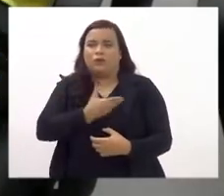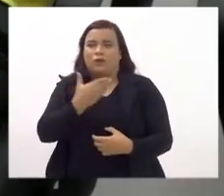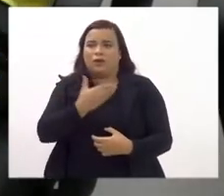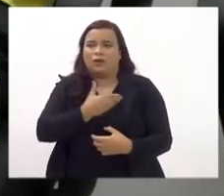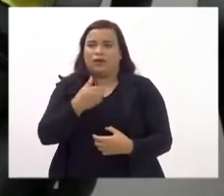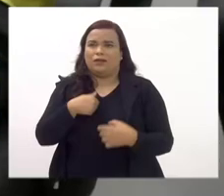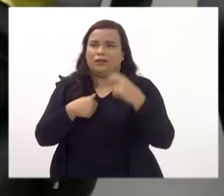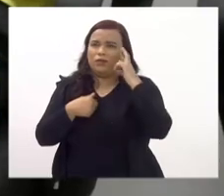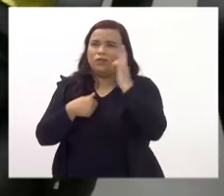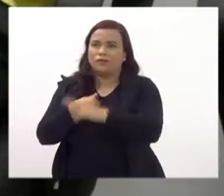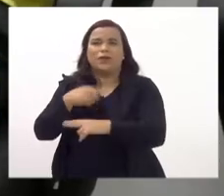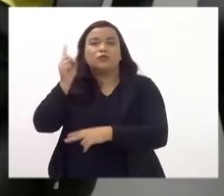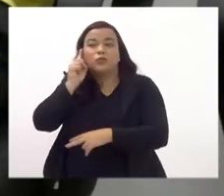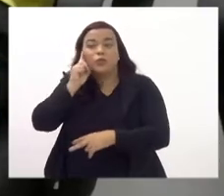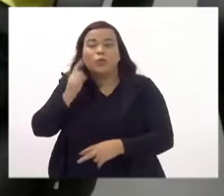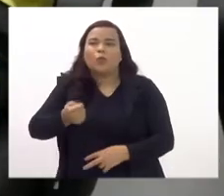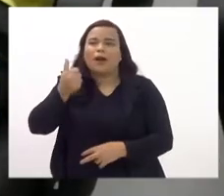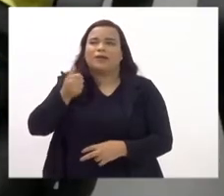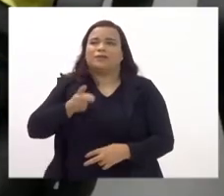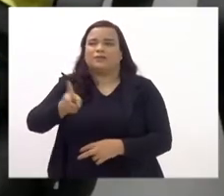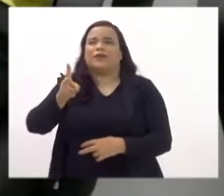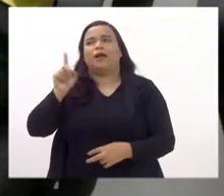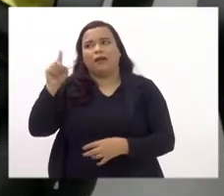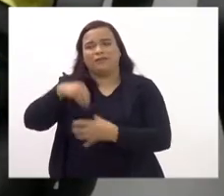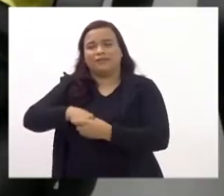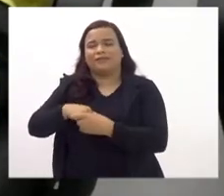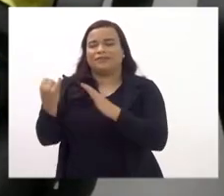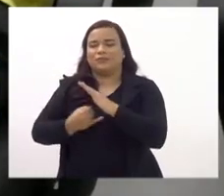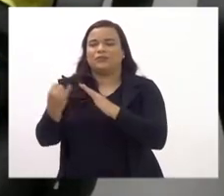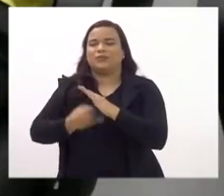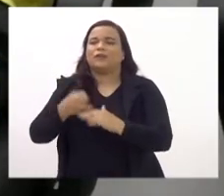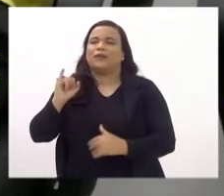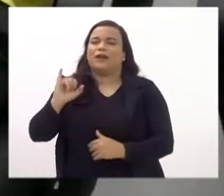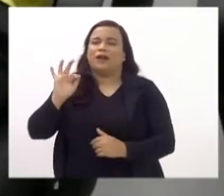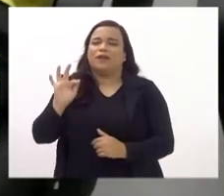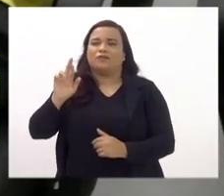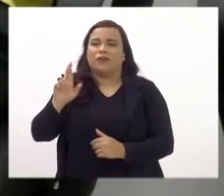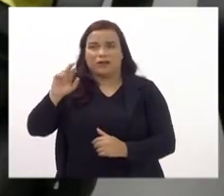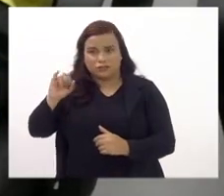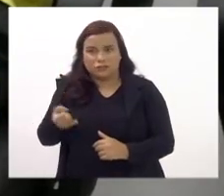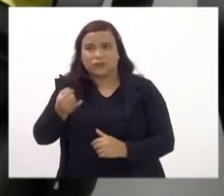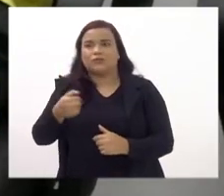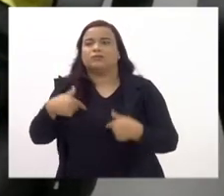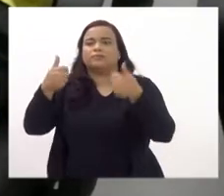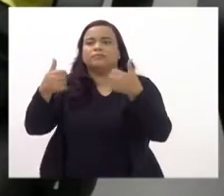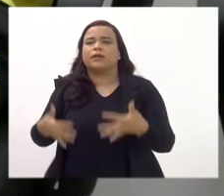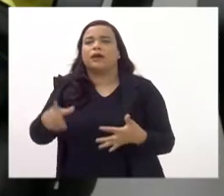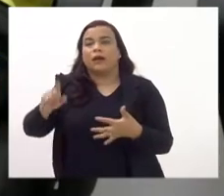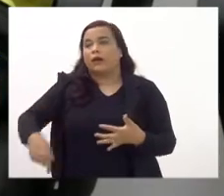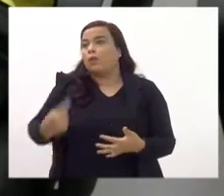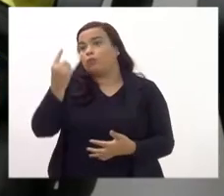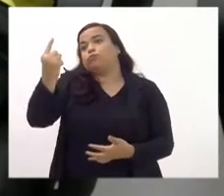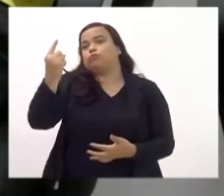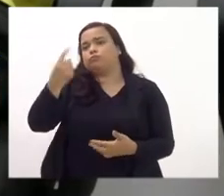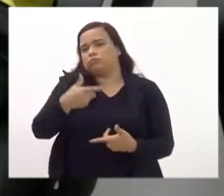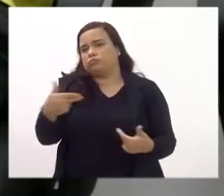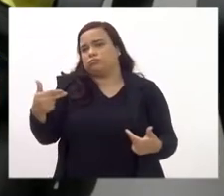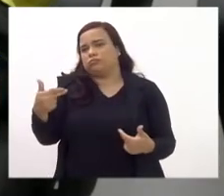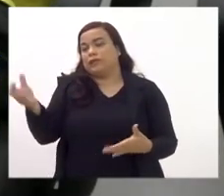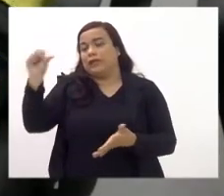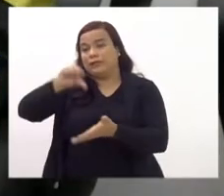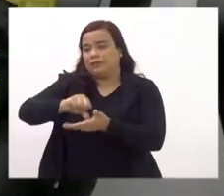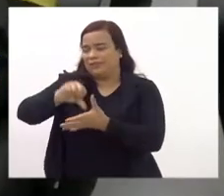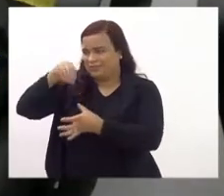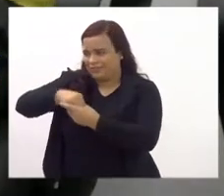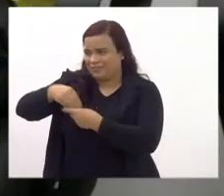vejo quase todos os dias no IFRJ. E queria dizer que esse é apenas um caso. O nosso campus